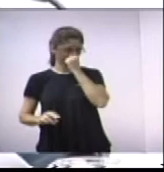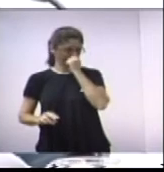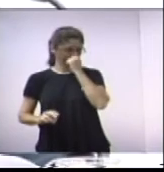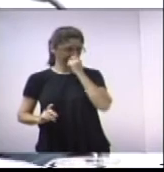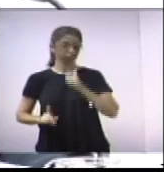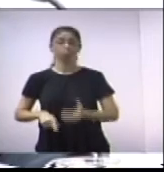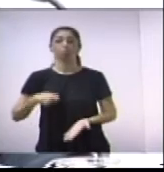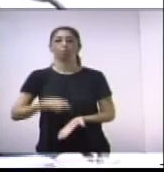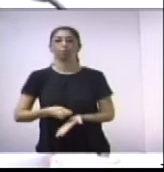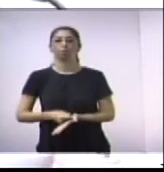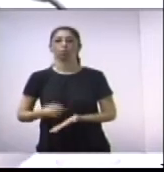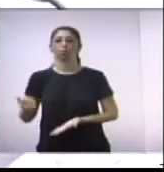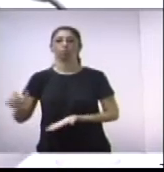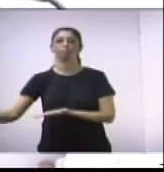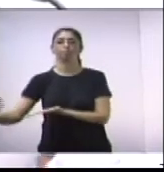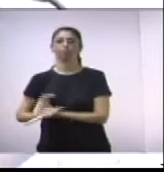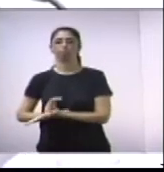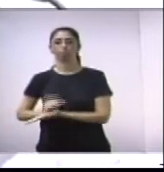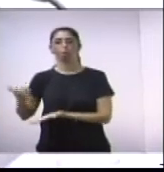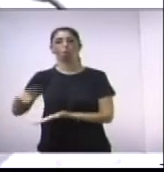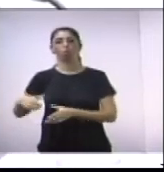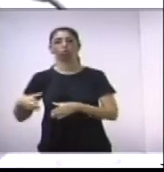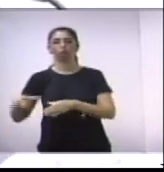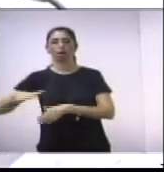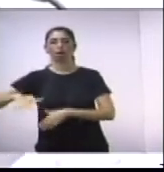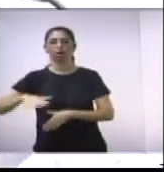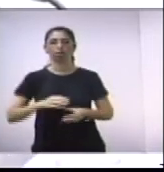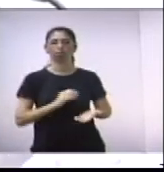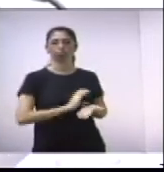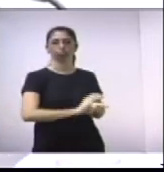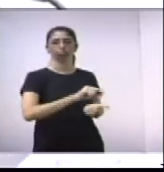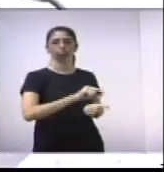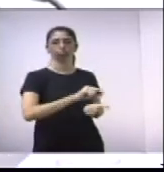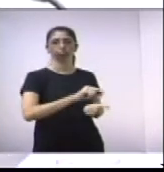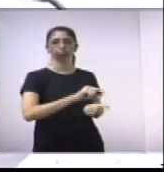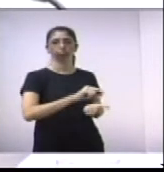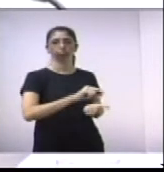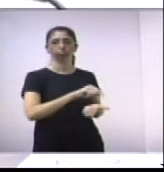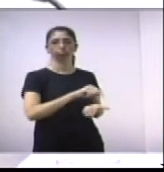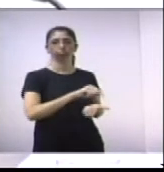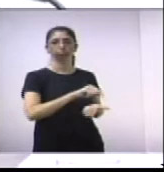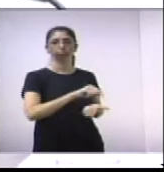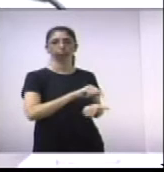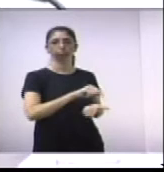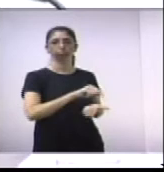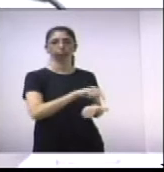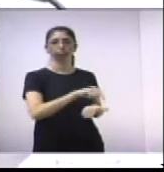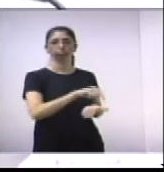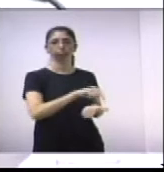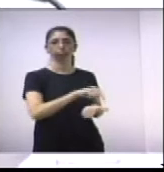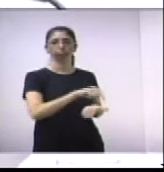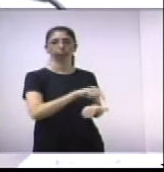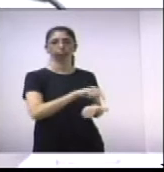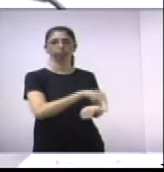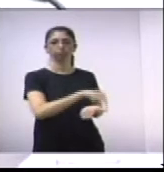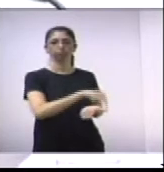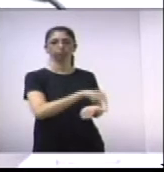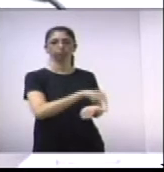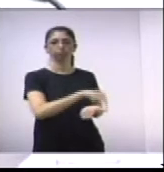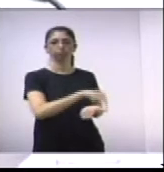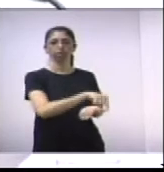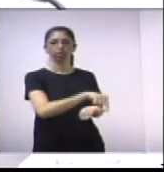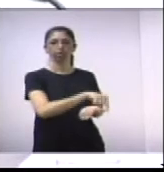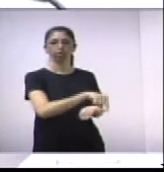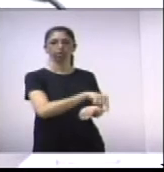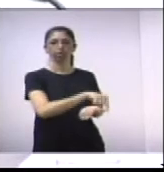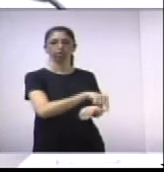públicos em risco desnecessário. 101. É importante ressaltar que a empresa MD4 tem fortes ligações com o senhor